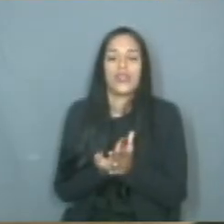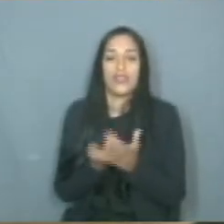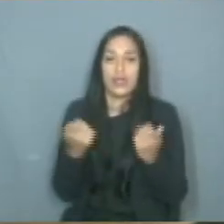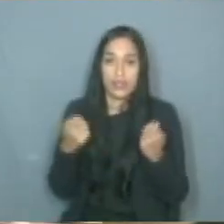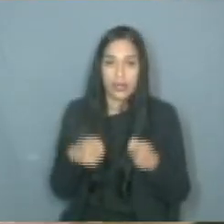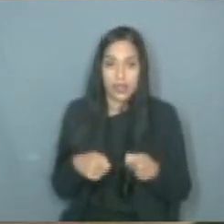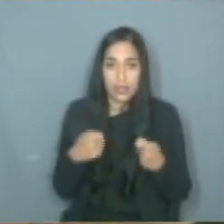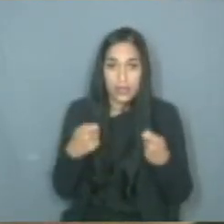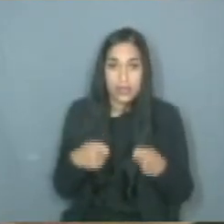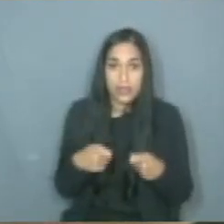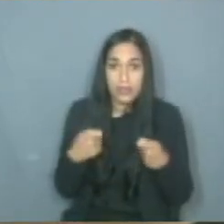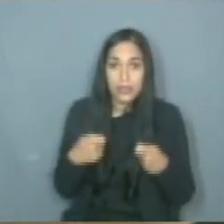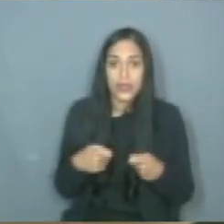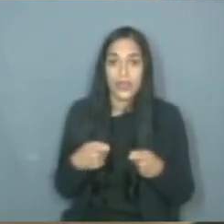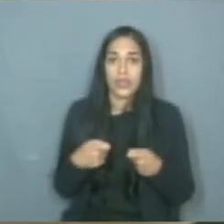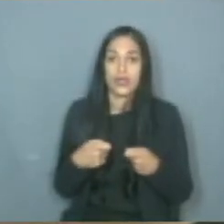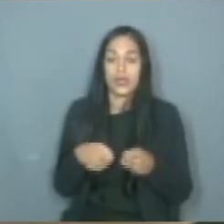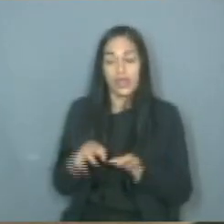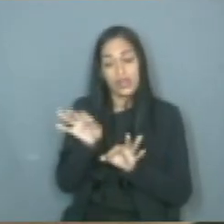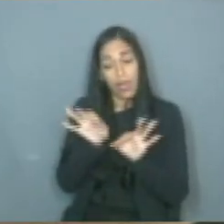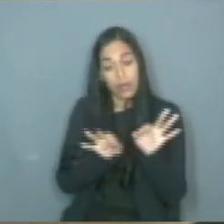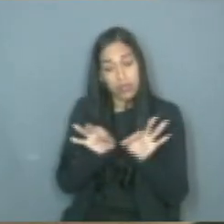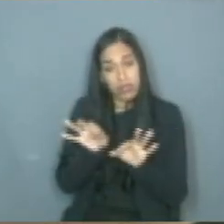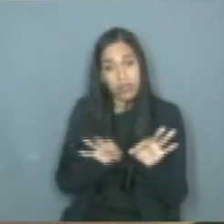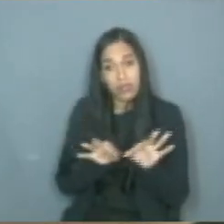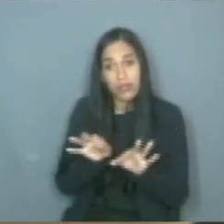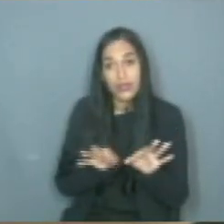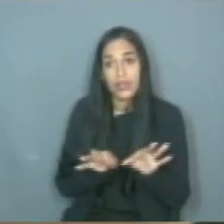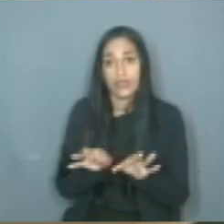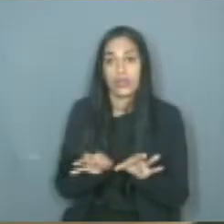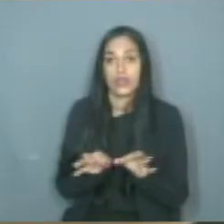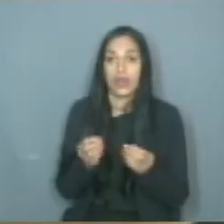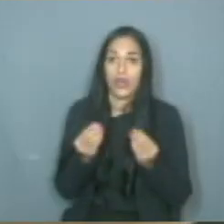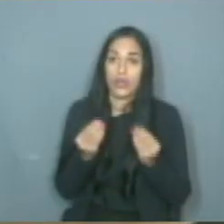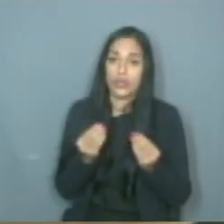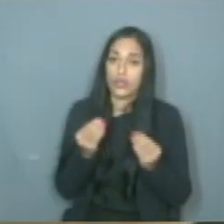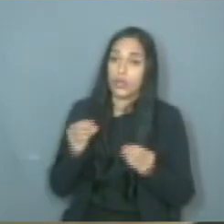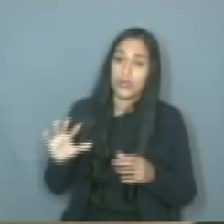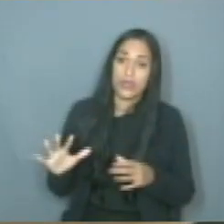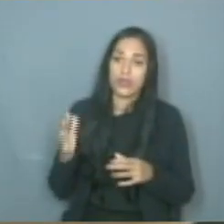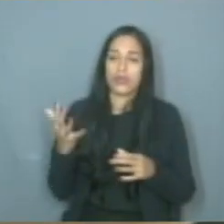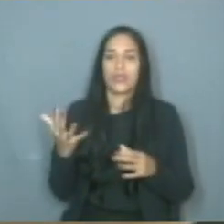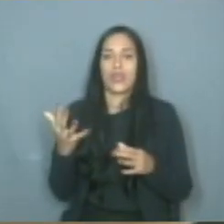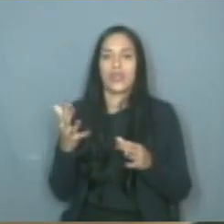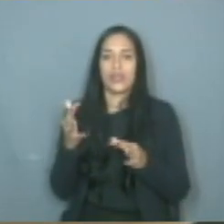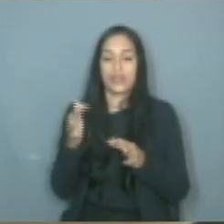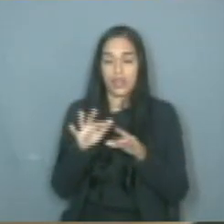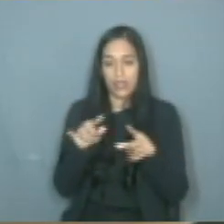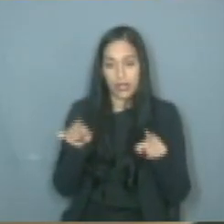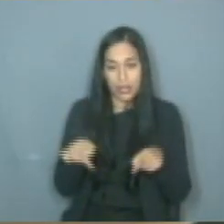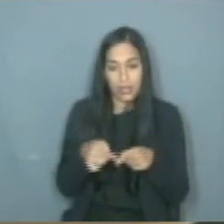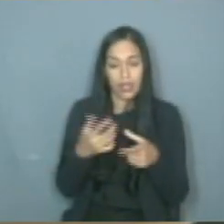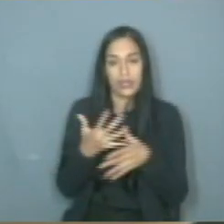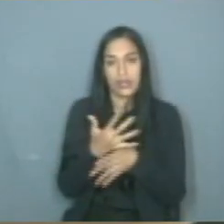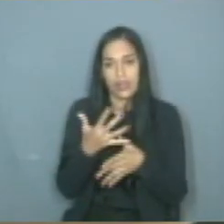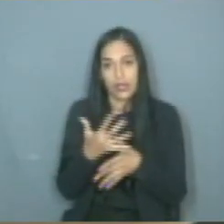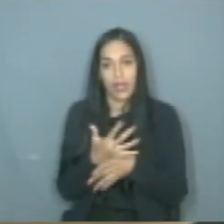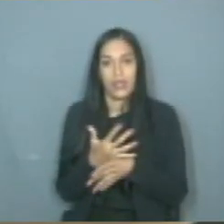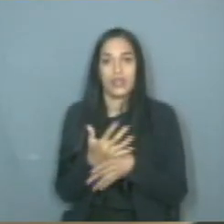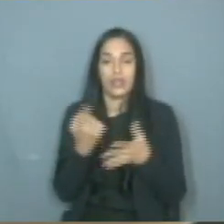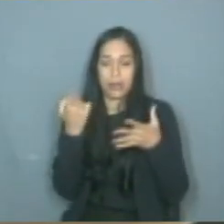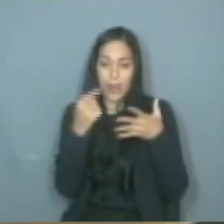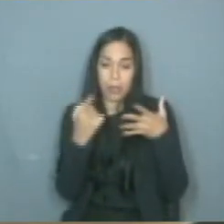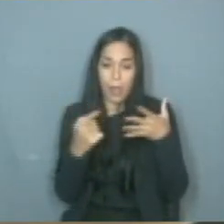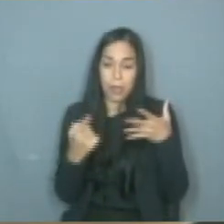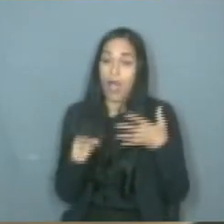de forma de organização, de como as coisas acontecem na cidade, ponto a ponto, e não fazendo... Mas não é